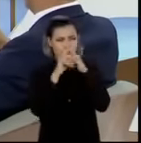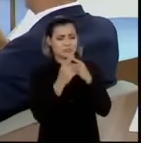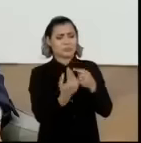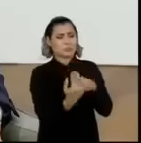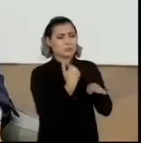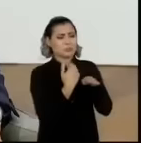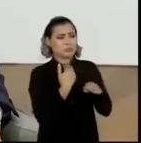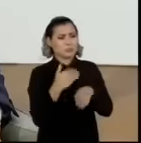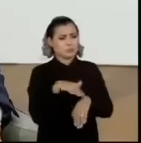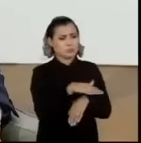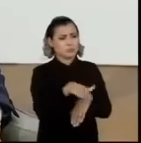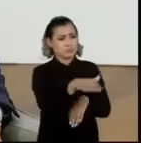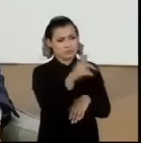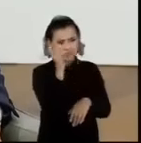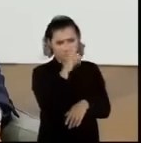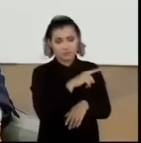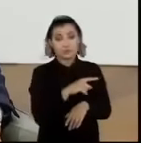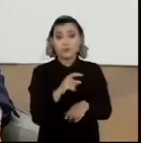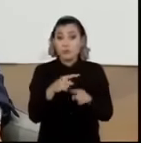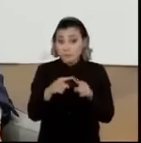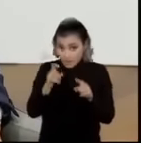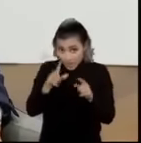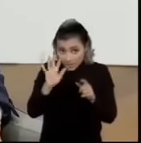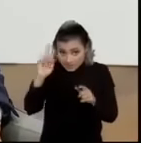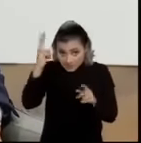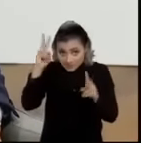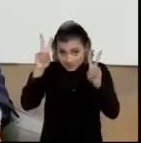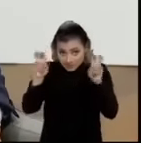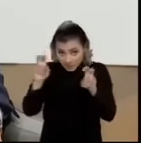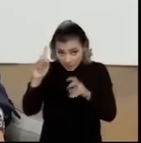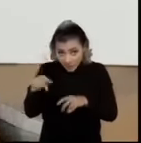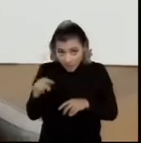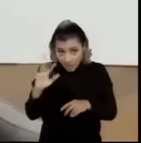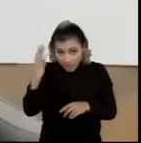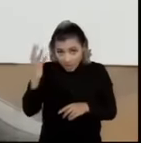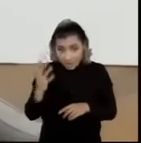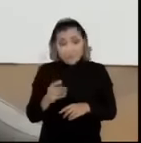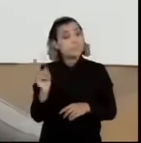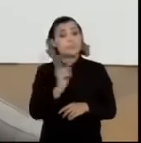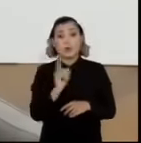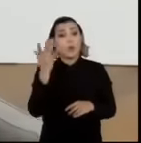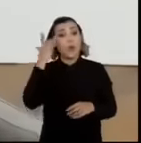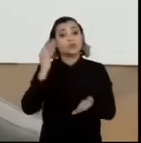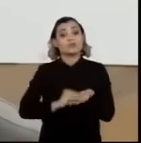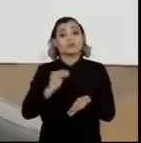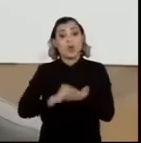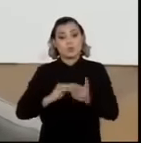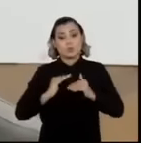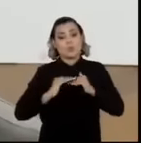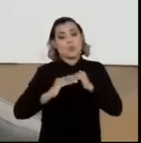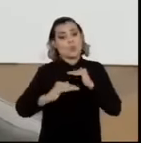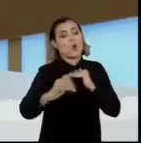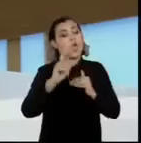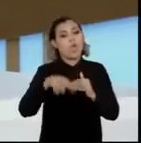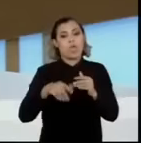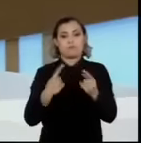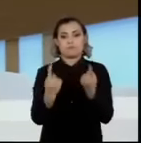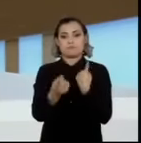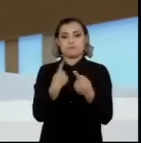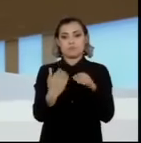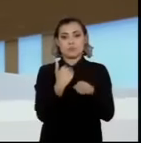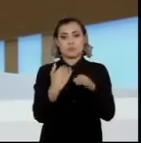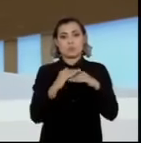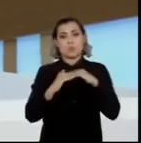um pedido... Mas é esse caso, então? Acho que não foi pavimentada inteira, ministro. Ela é uma estrada...